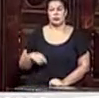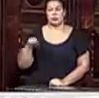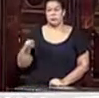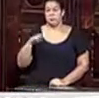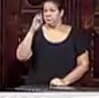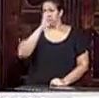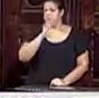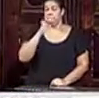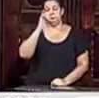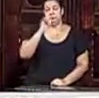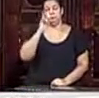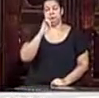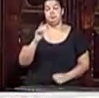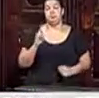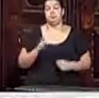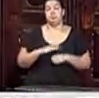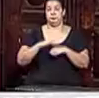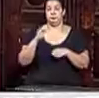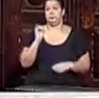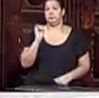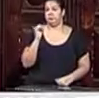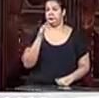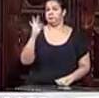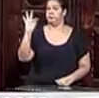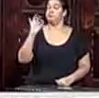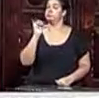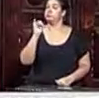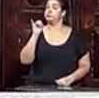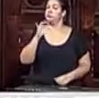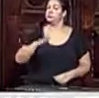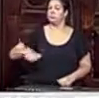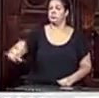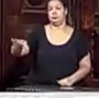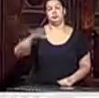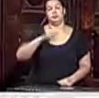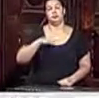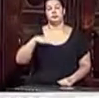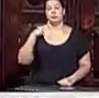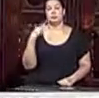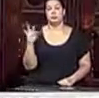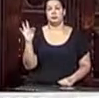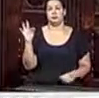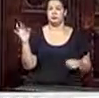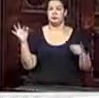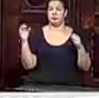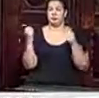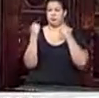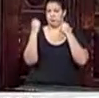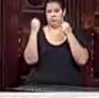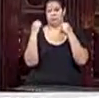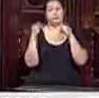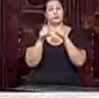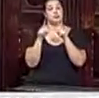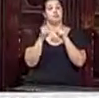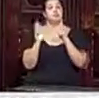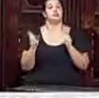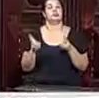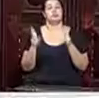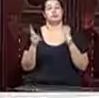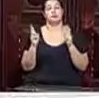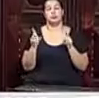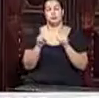como federação se as unidades federativas forem fortes, vigorosas